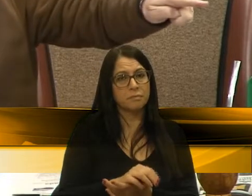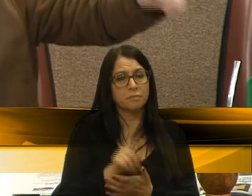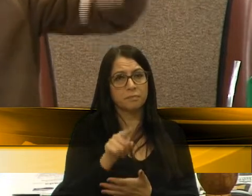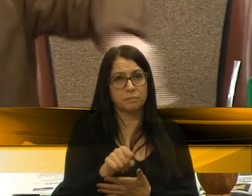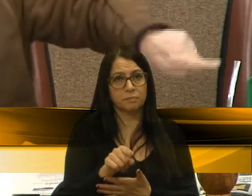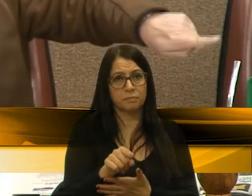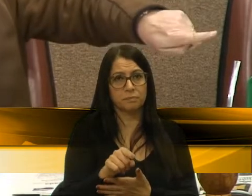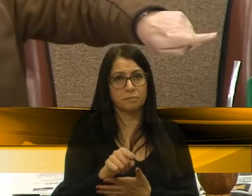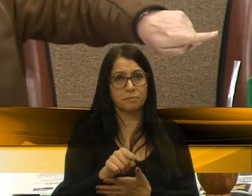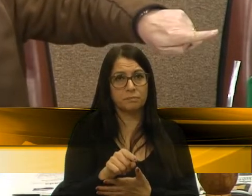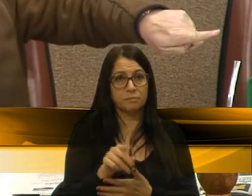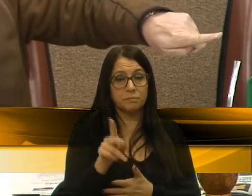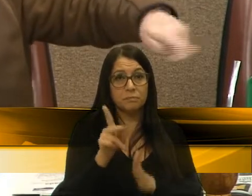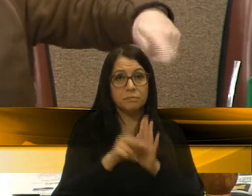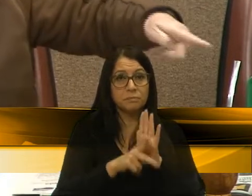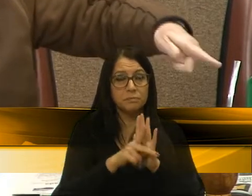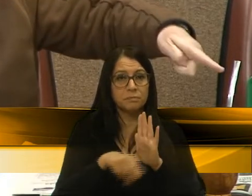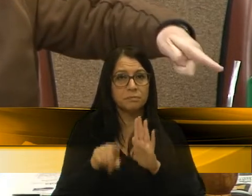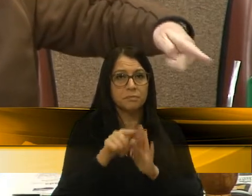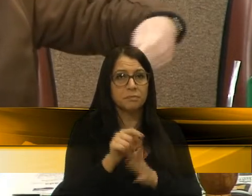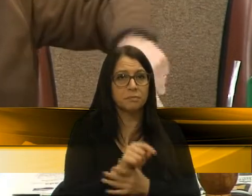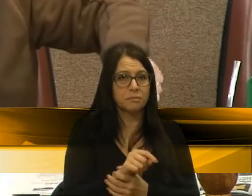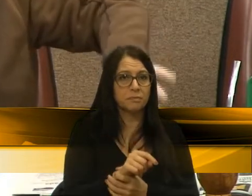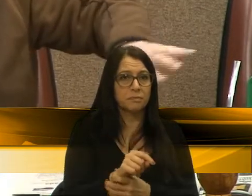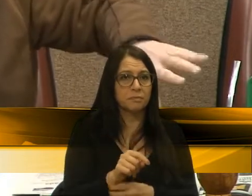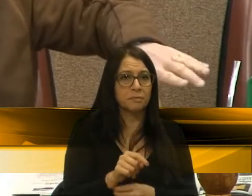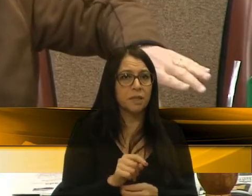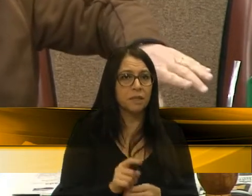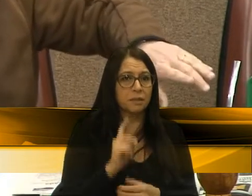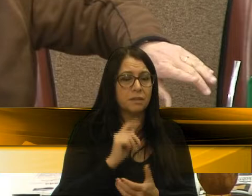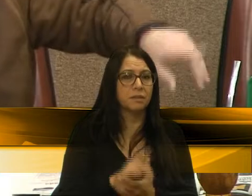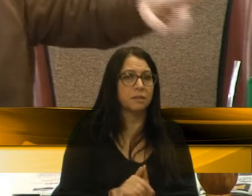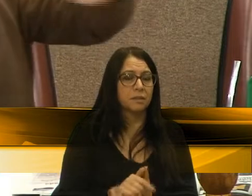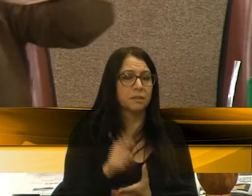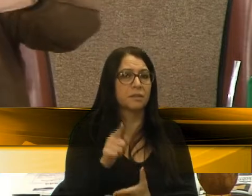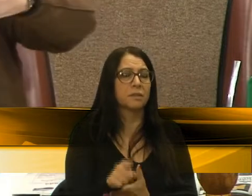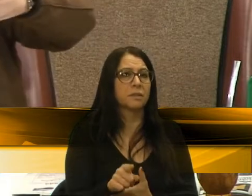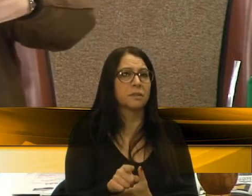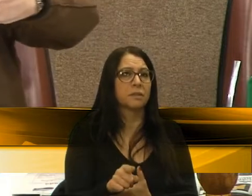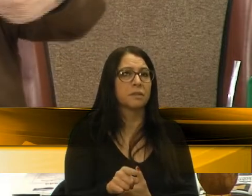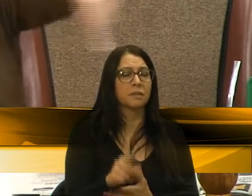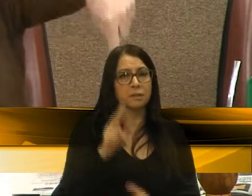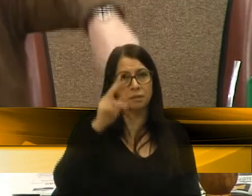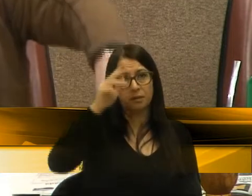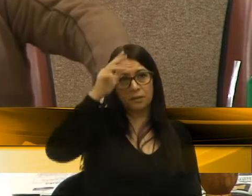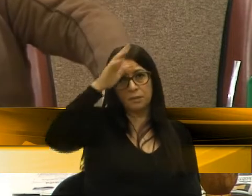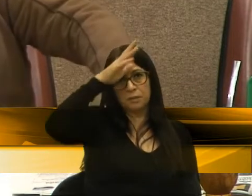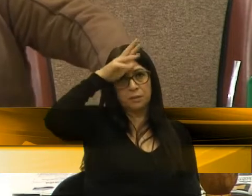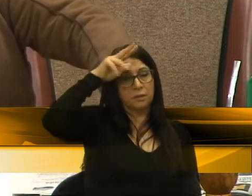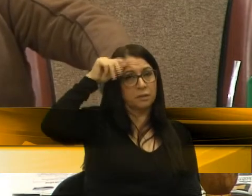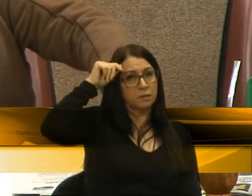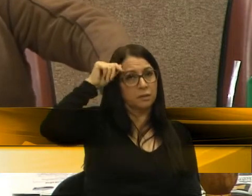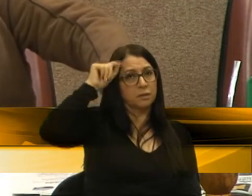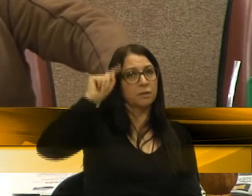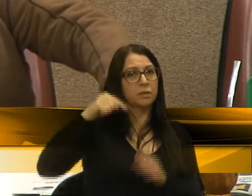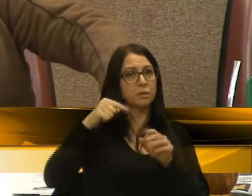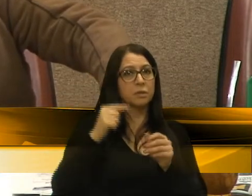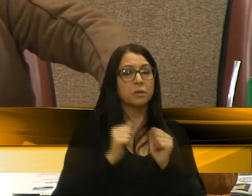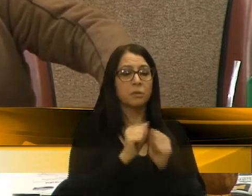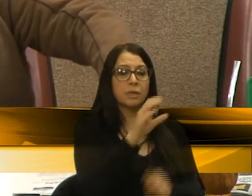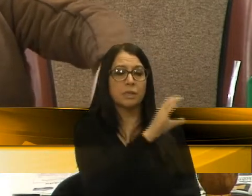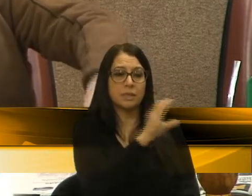para o projeto, dizem anteprojeto, mas é o projeto definitivo, o prefeito colocou uma CC, uma